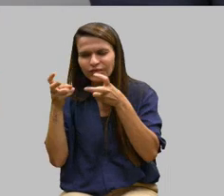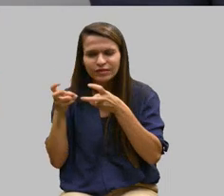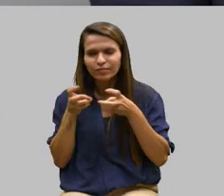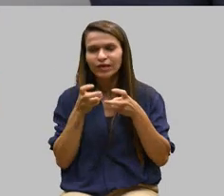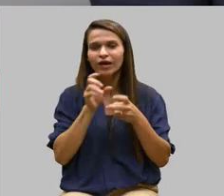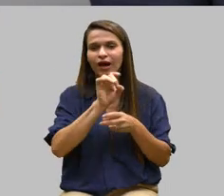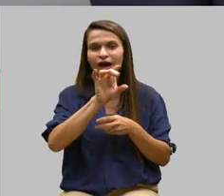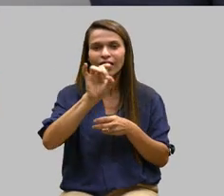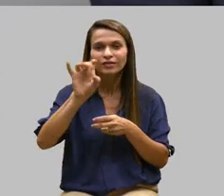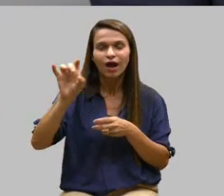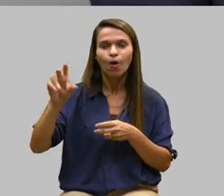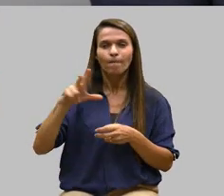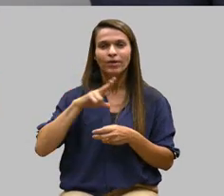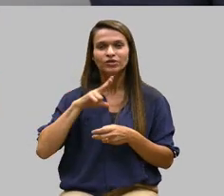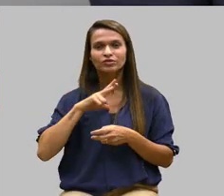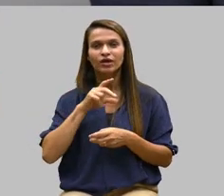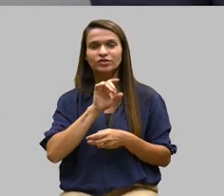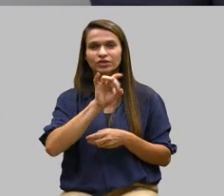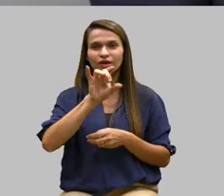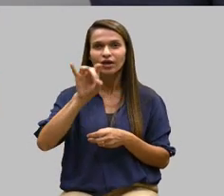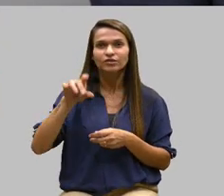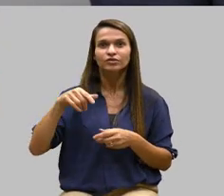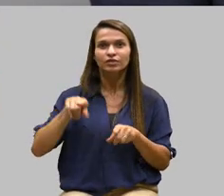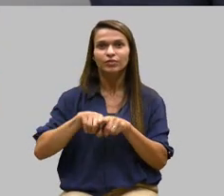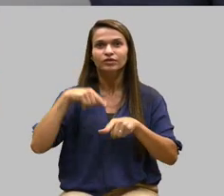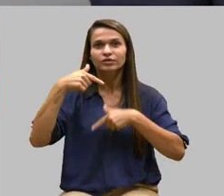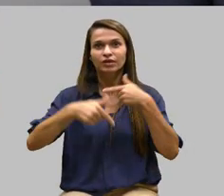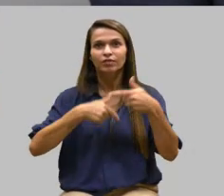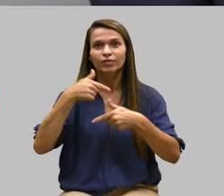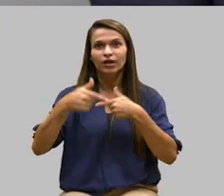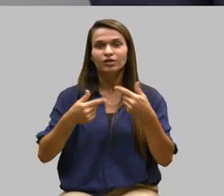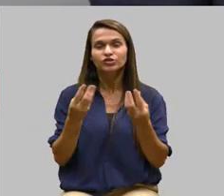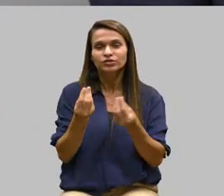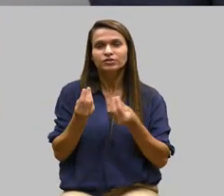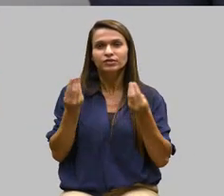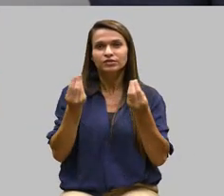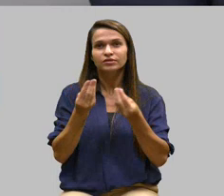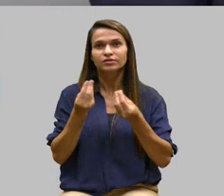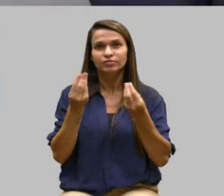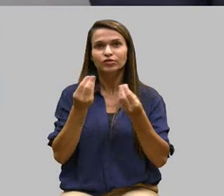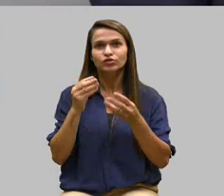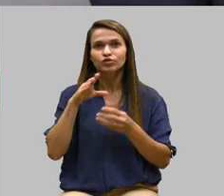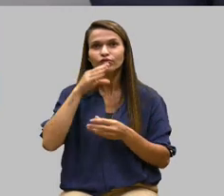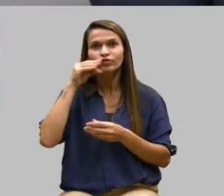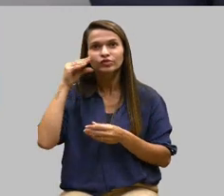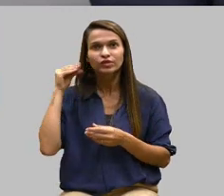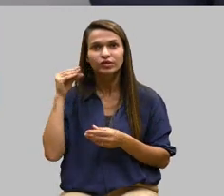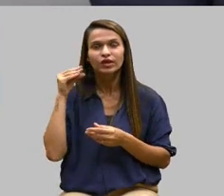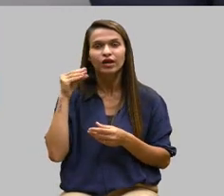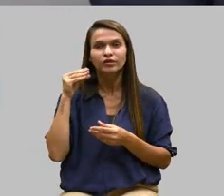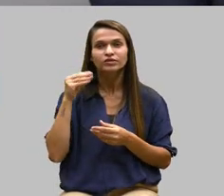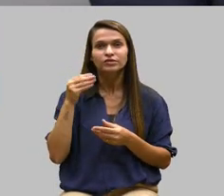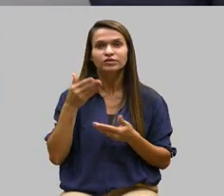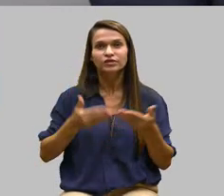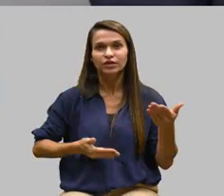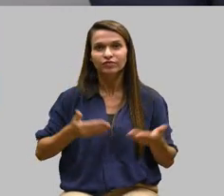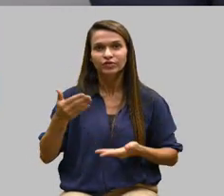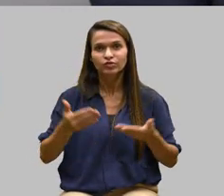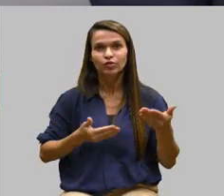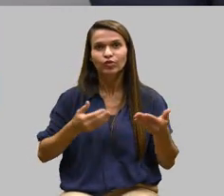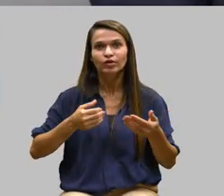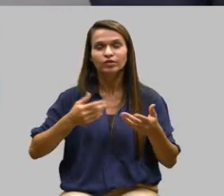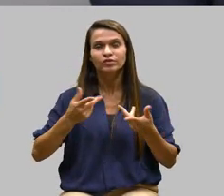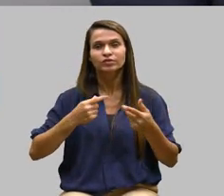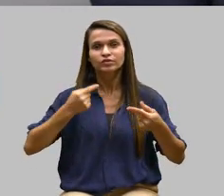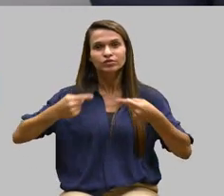particularidades e limitações além do trabalho civilização constitucionais e servidores debater